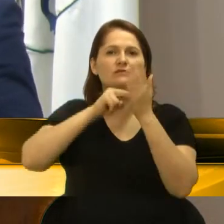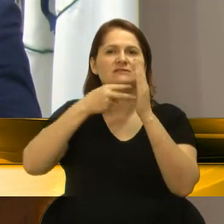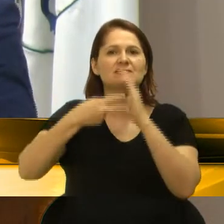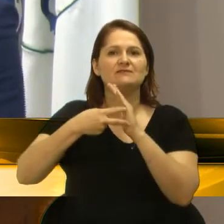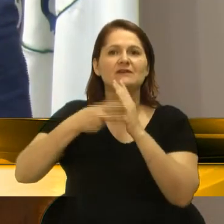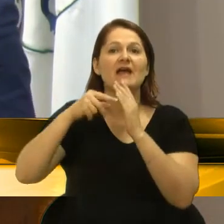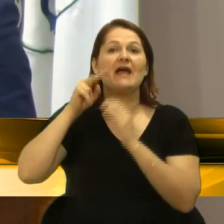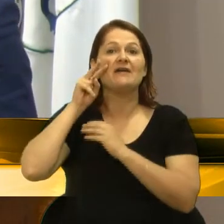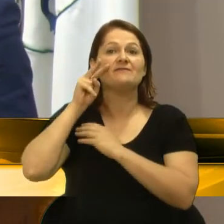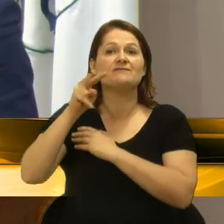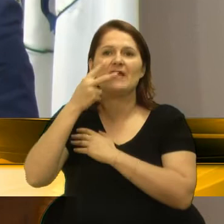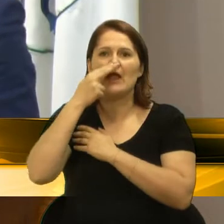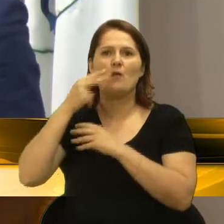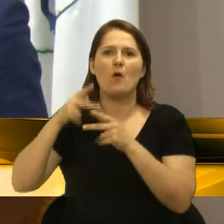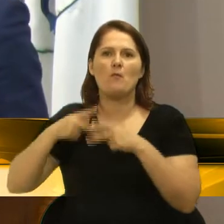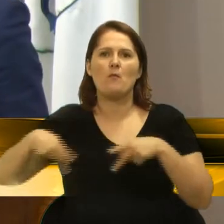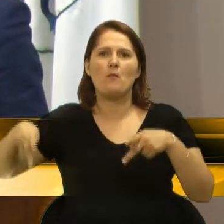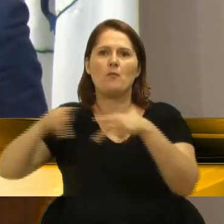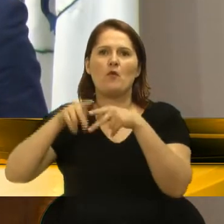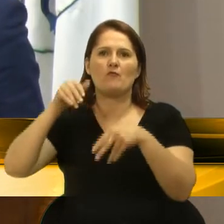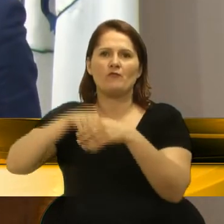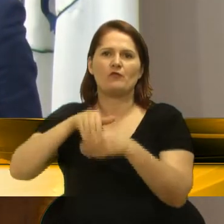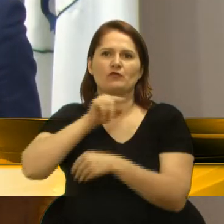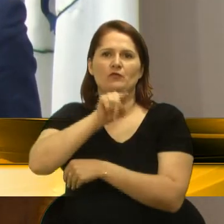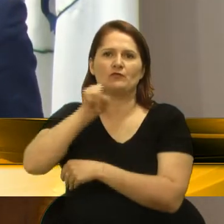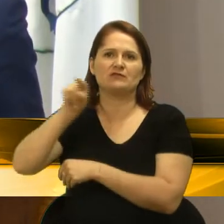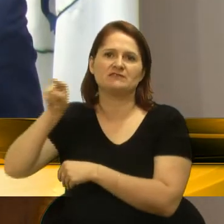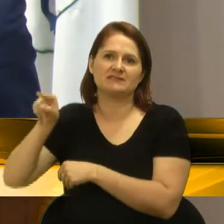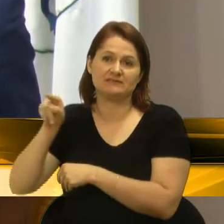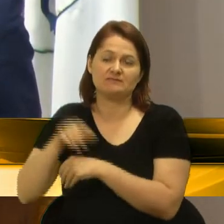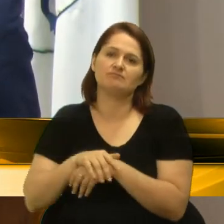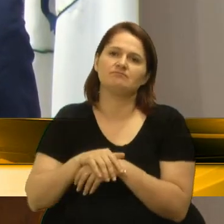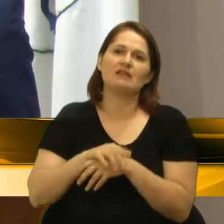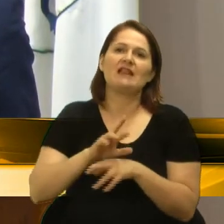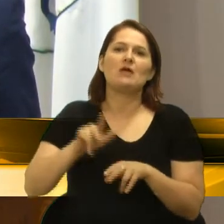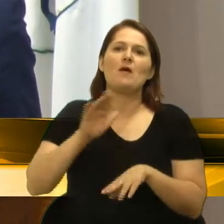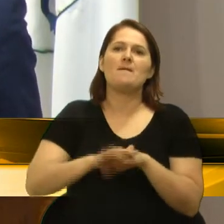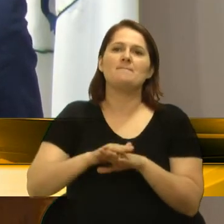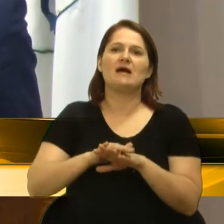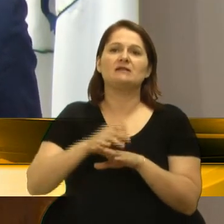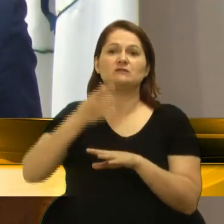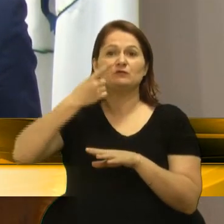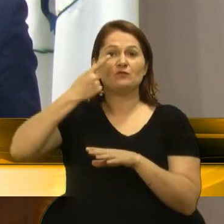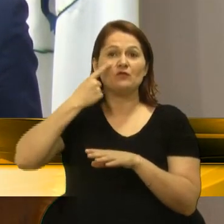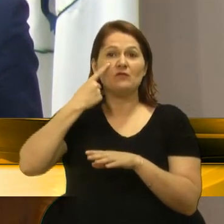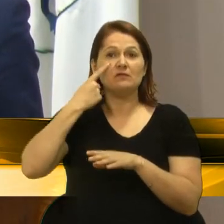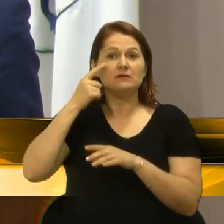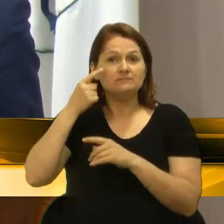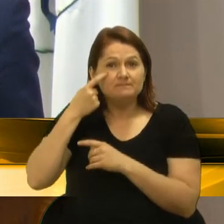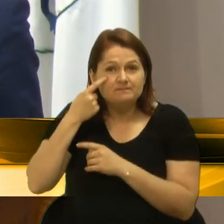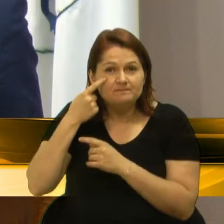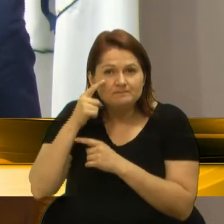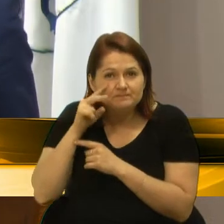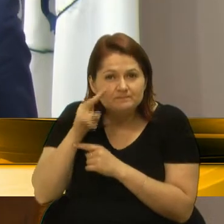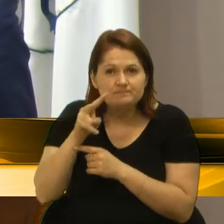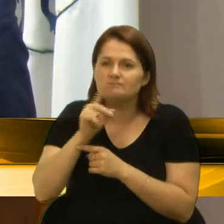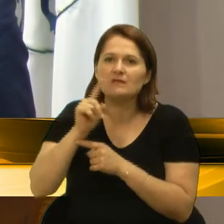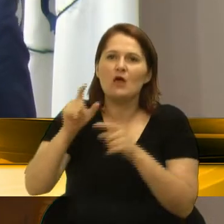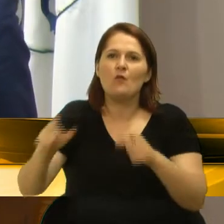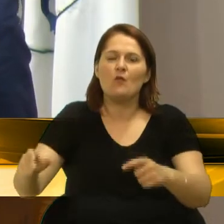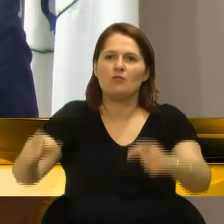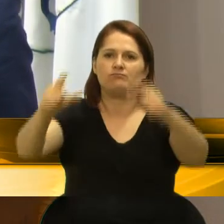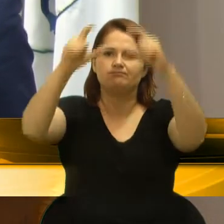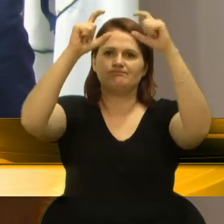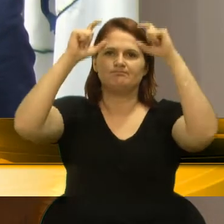os olhos de vocês, e sim com os olhos das pessoas que confiaram em vocês, colocando o manto